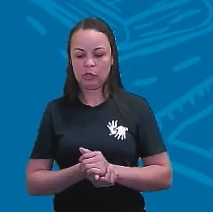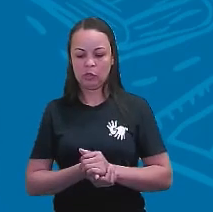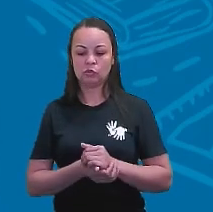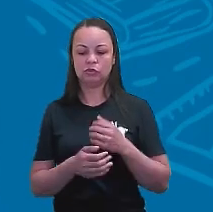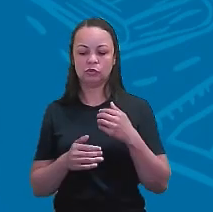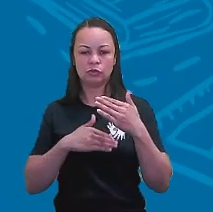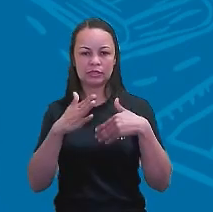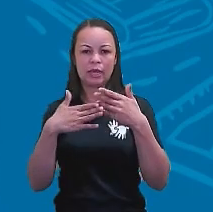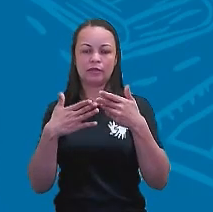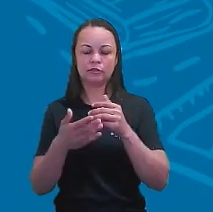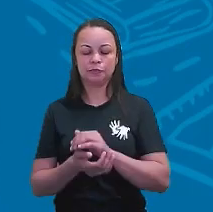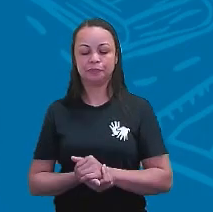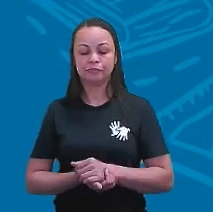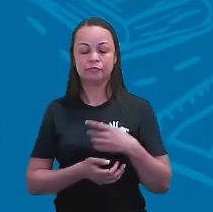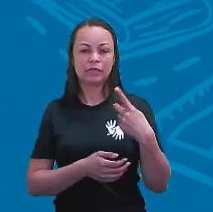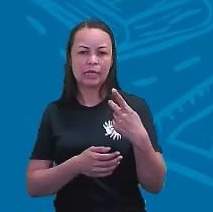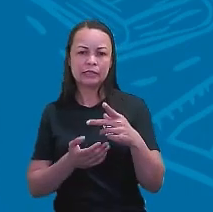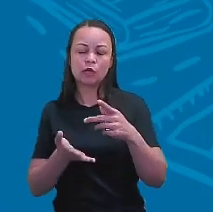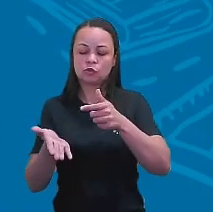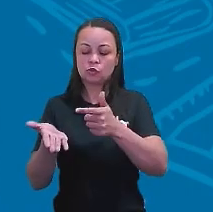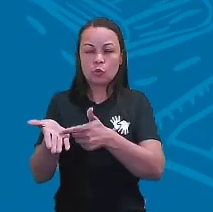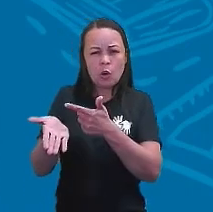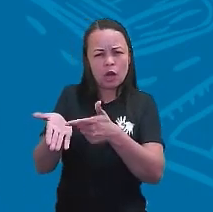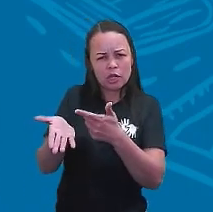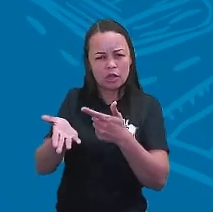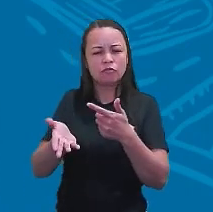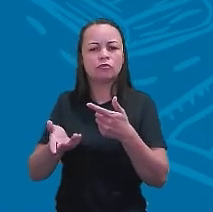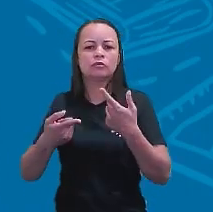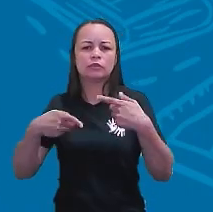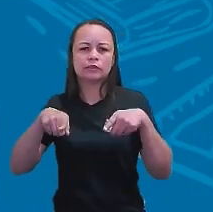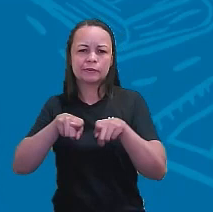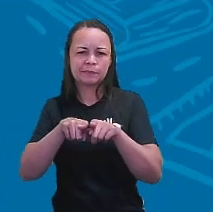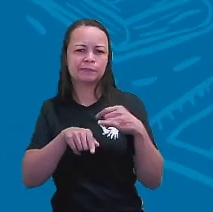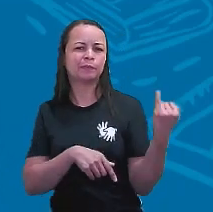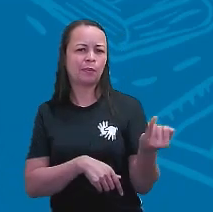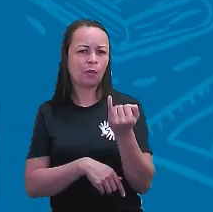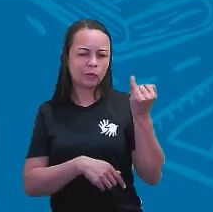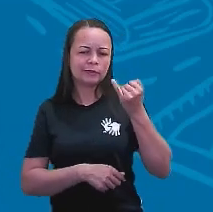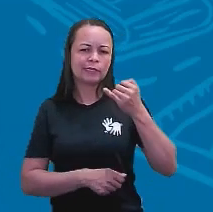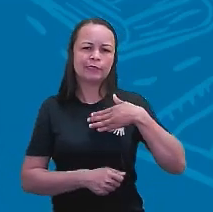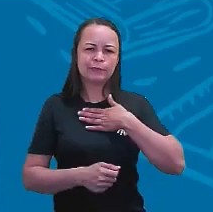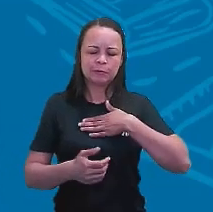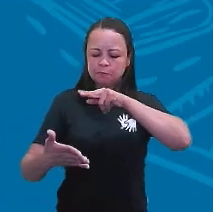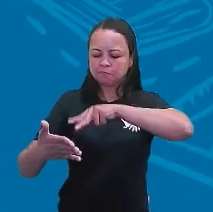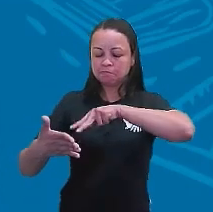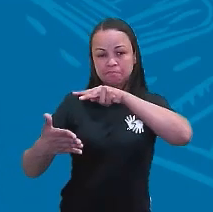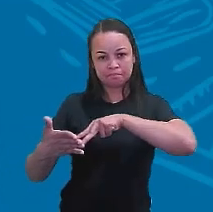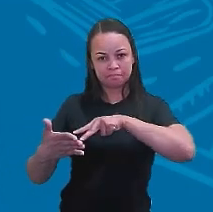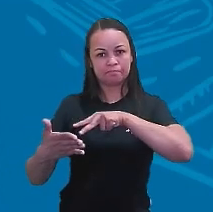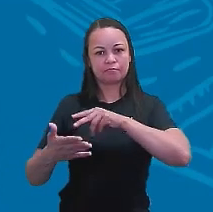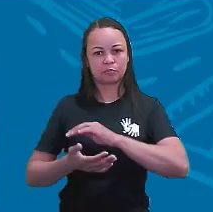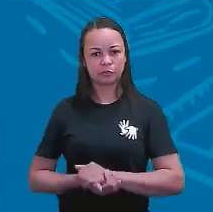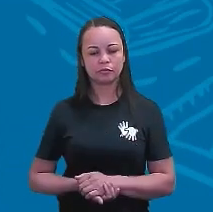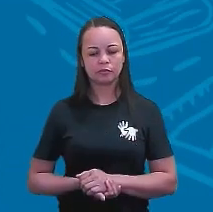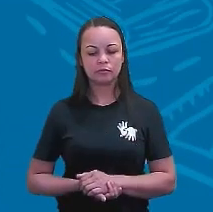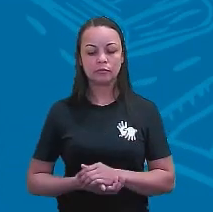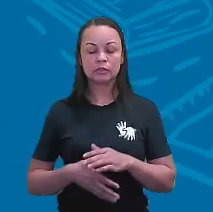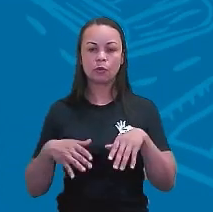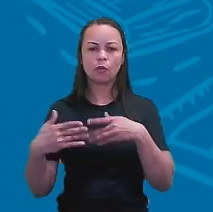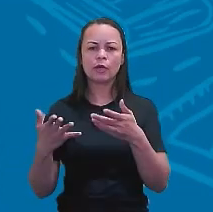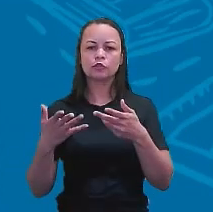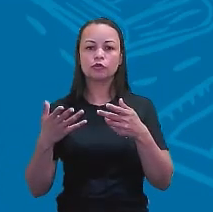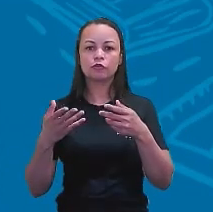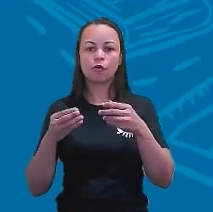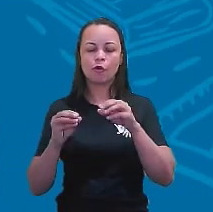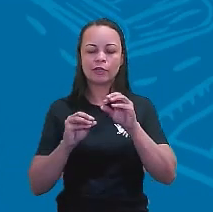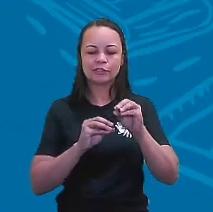é também considerado super importante e bem gostoso de se ler. E quando foi jogado para o